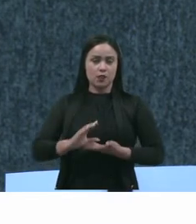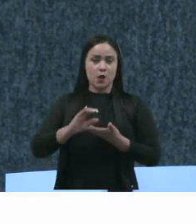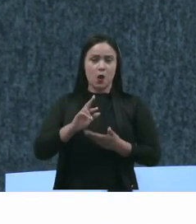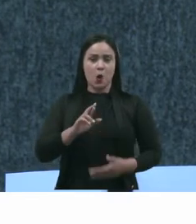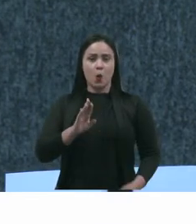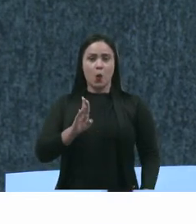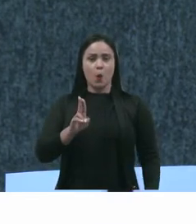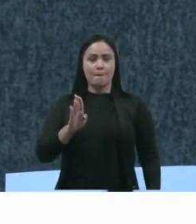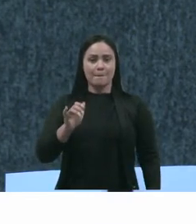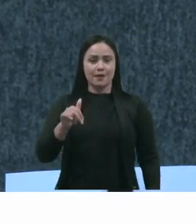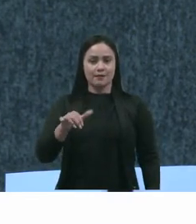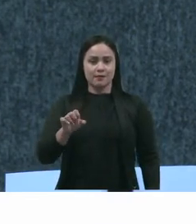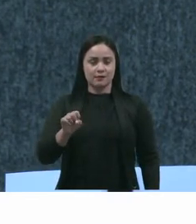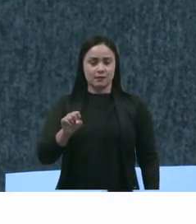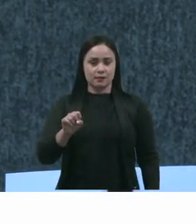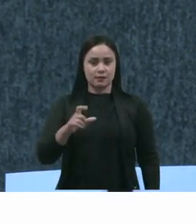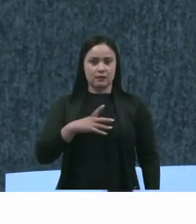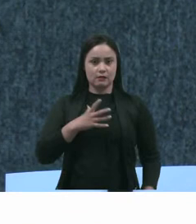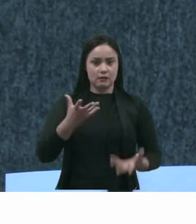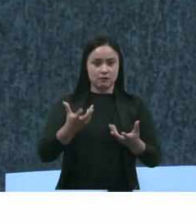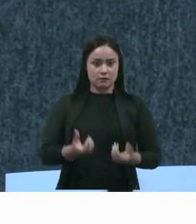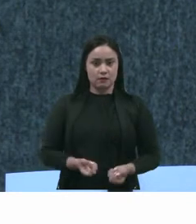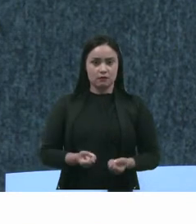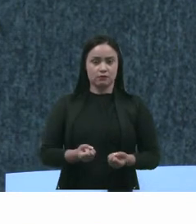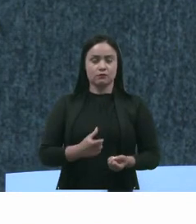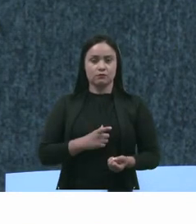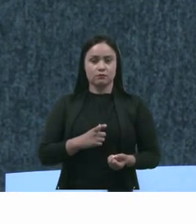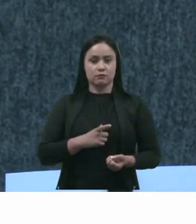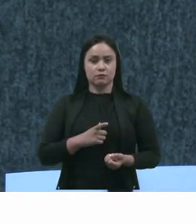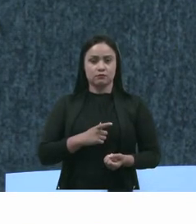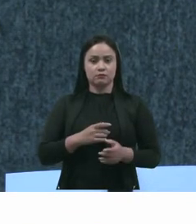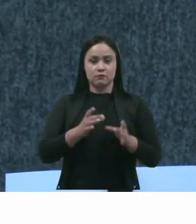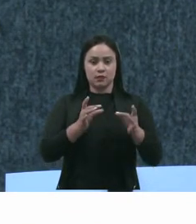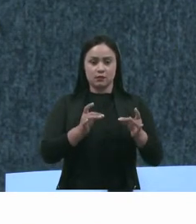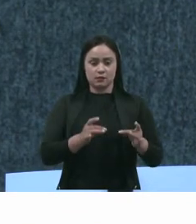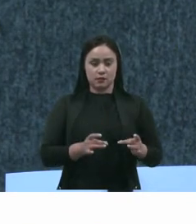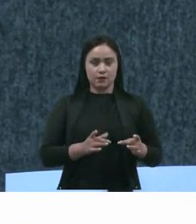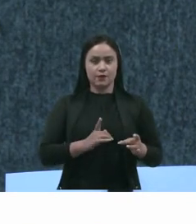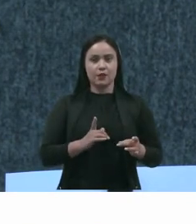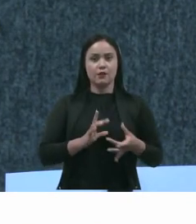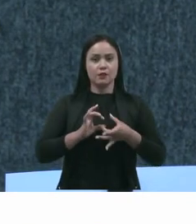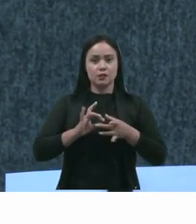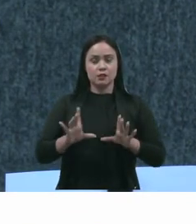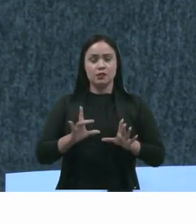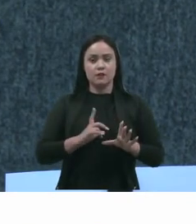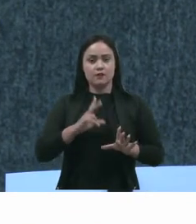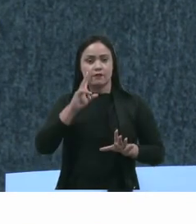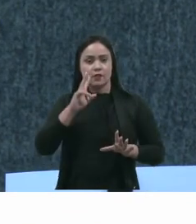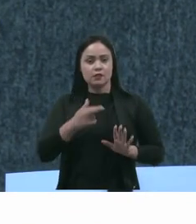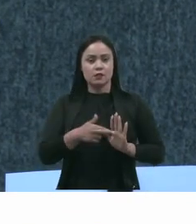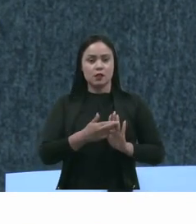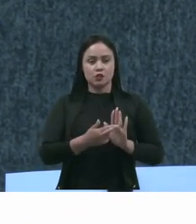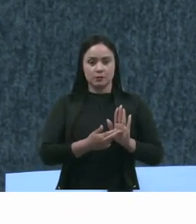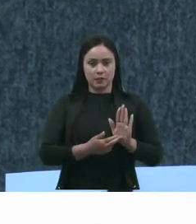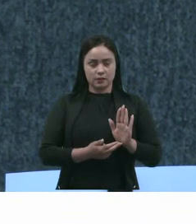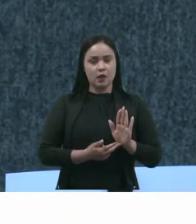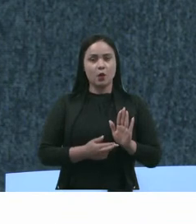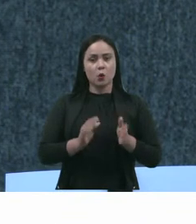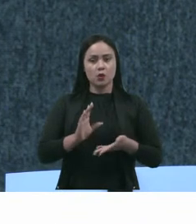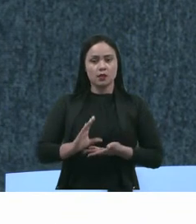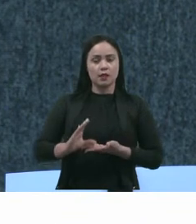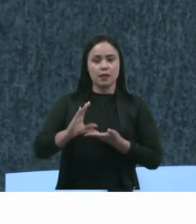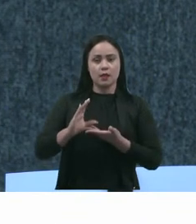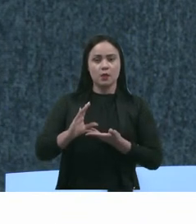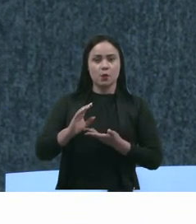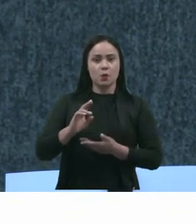Rubens Canuto, acolhendo a prejudicial de prescrição, foi concedida vista regimental ao